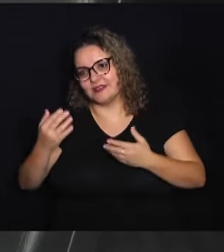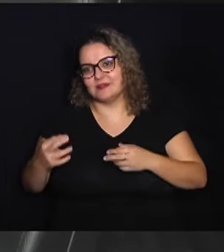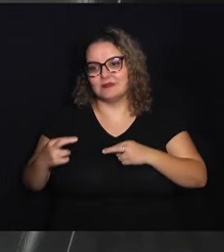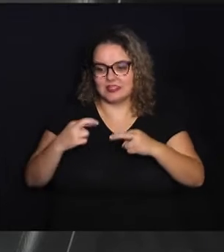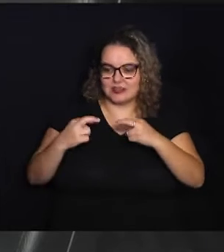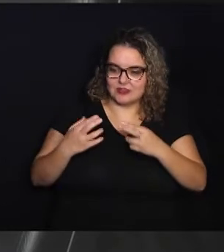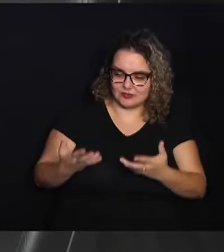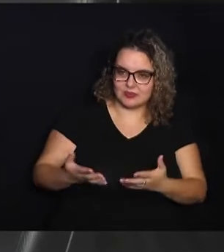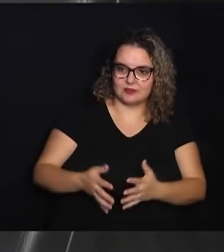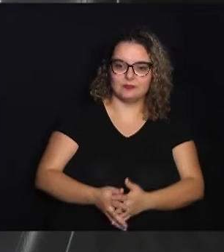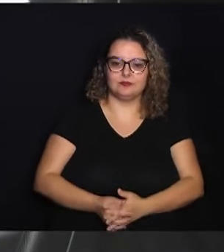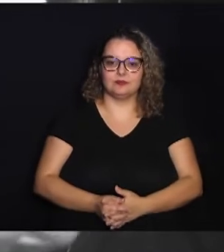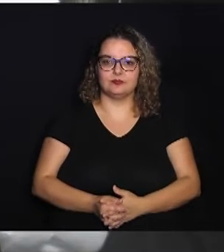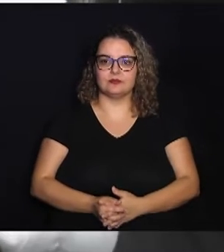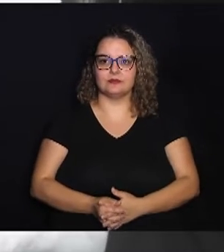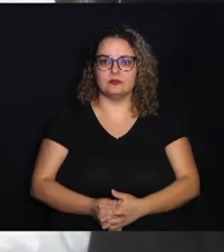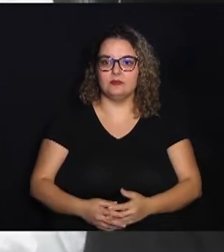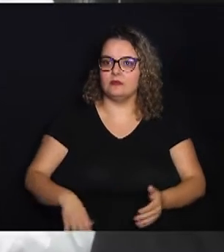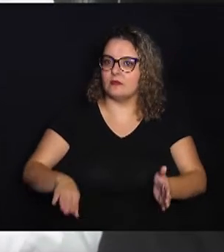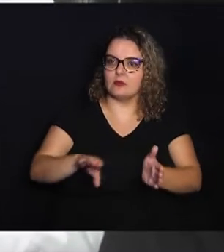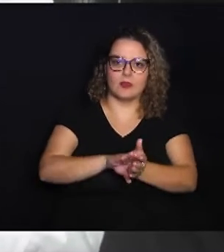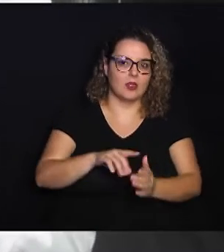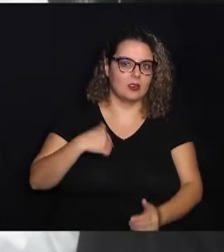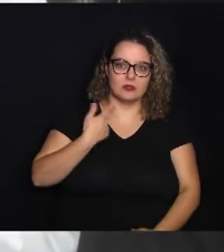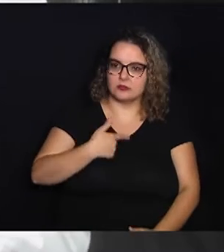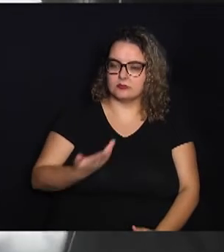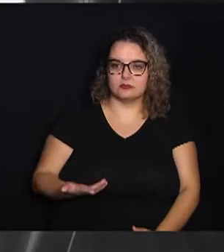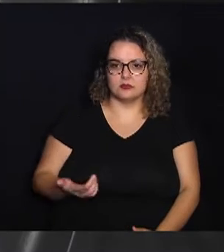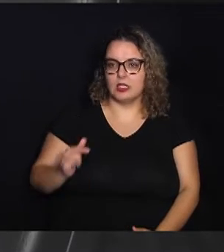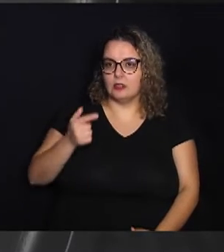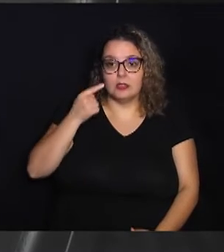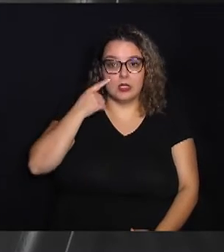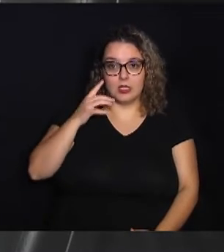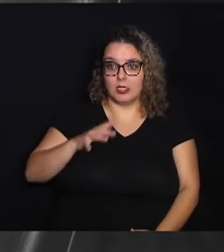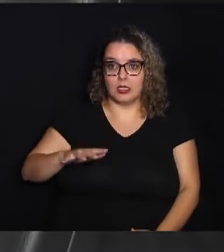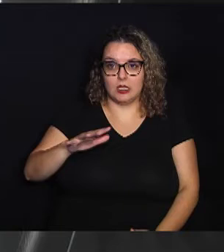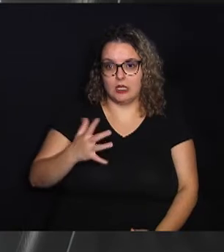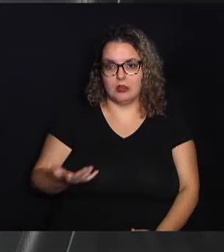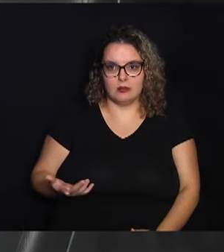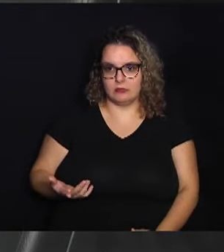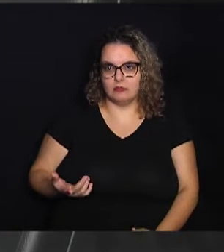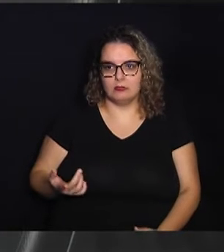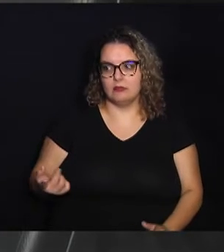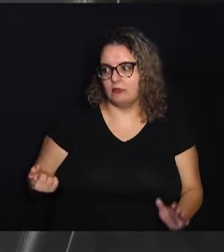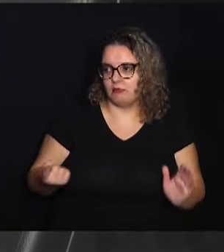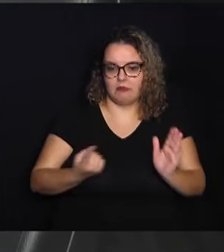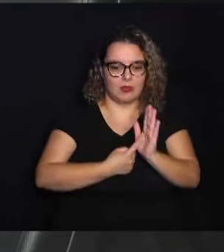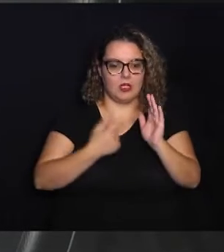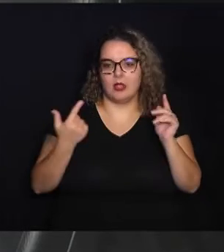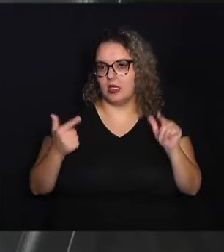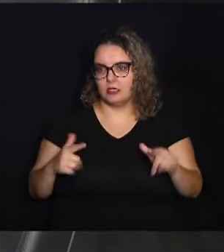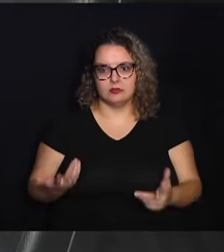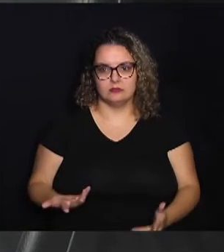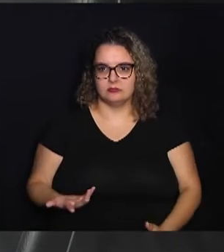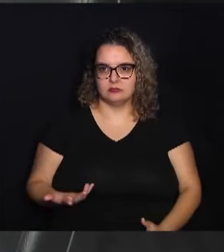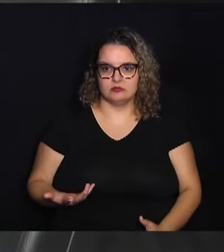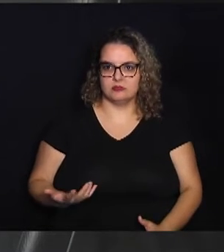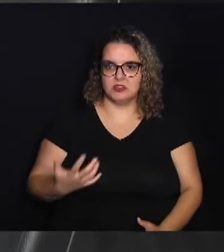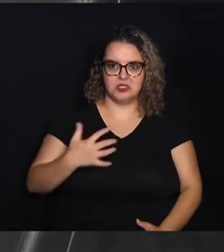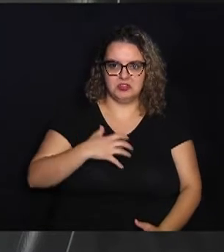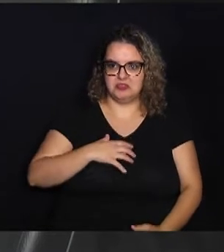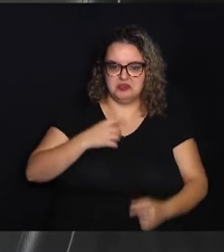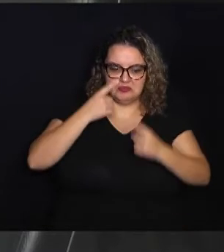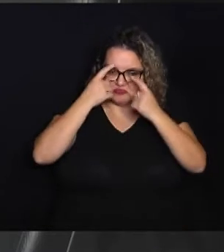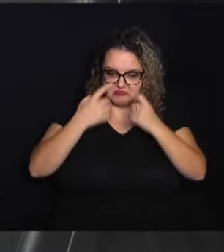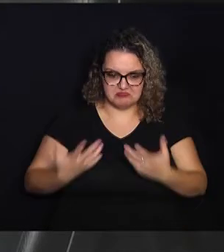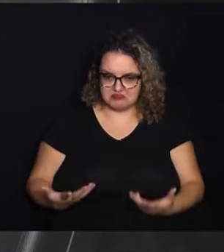observação. A nossa chegada aqui, a gente não tem a pretensão de marcar o nosso ambiente, né, de uma forma